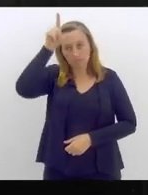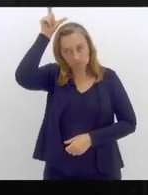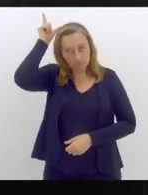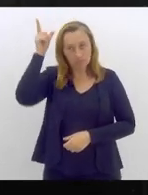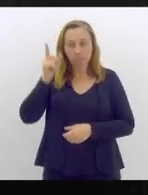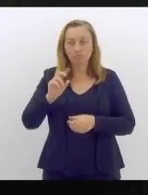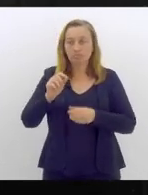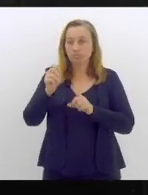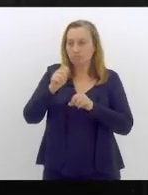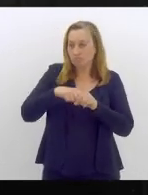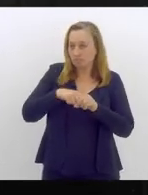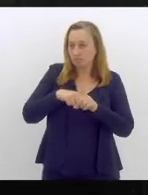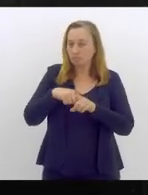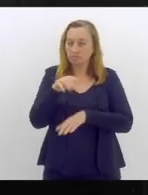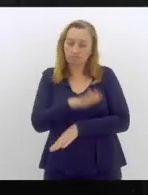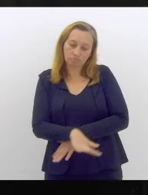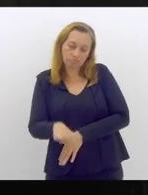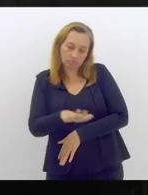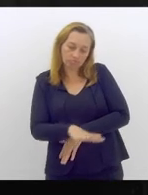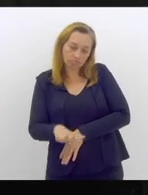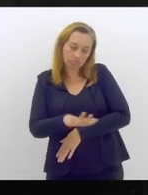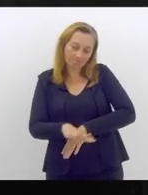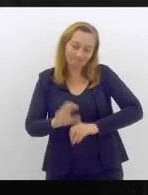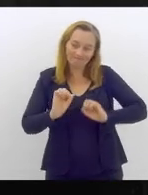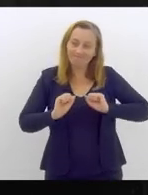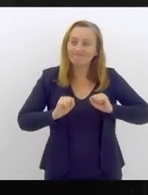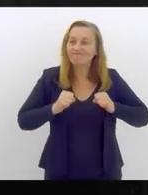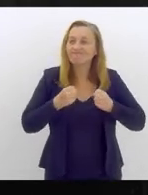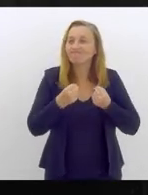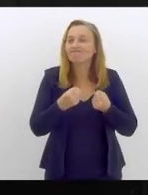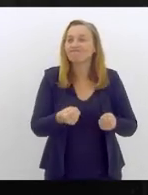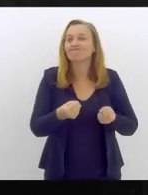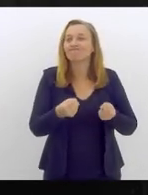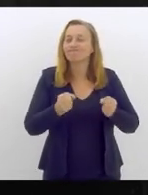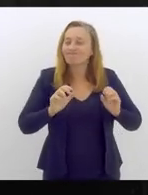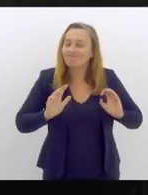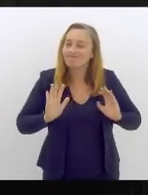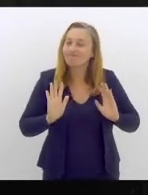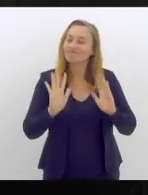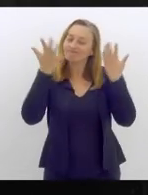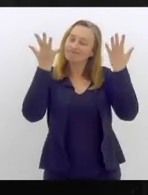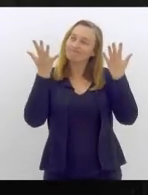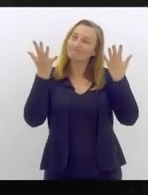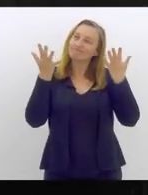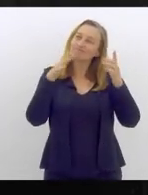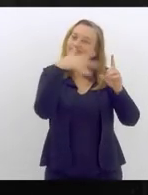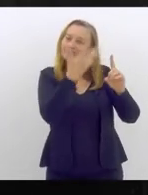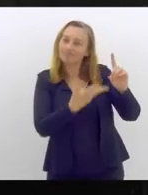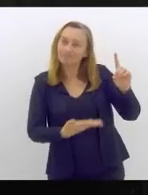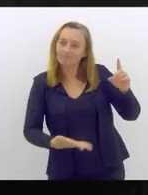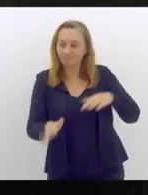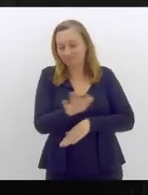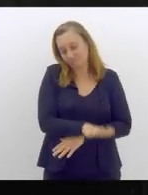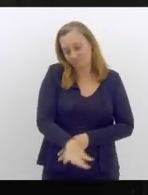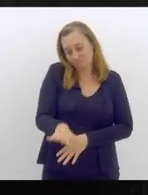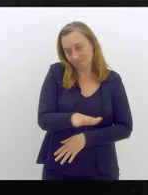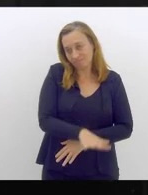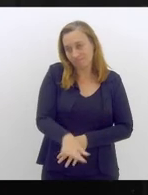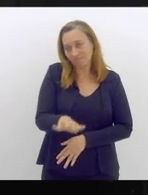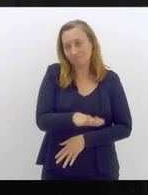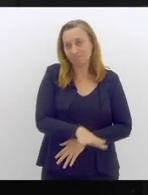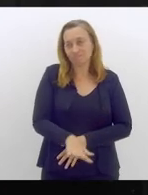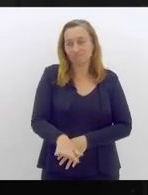mês da criança no mês que a gente dedica as comemorações as homenagens as crianças